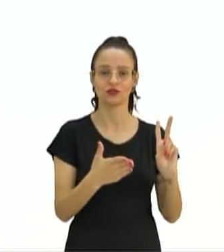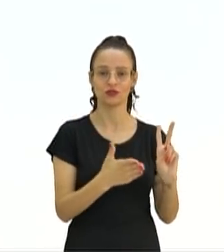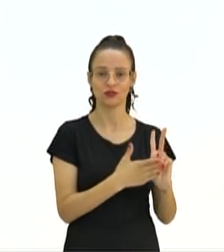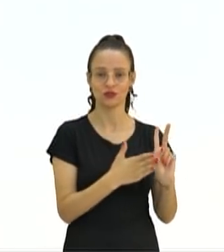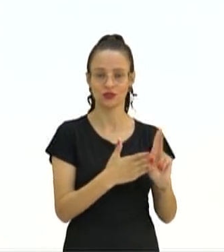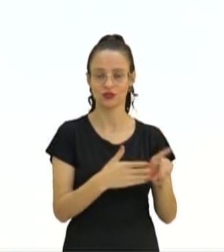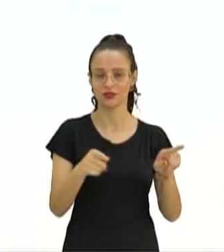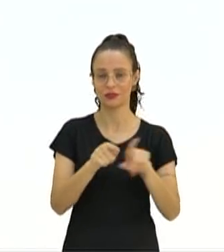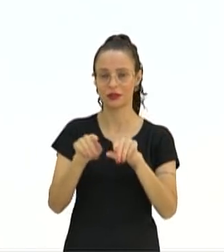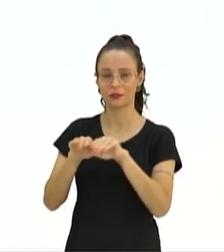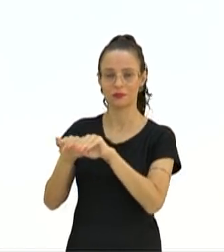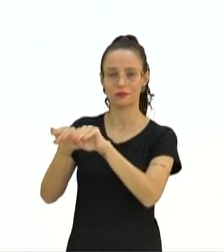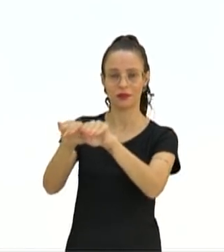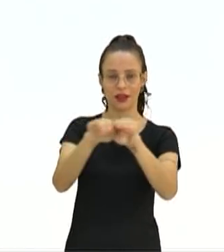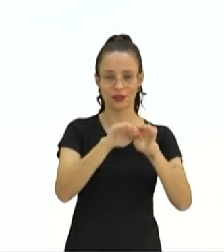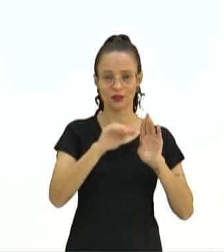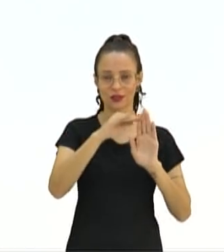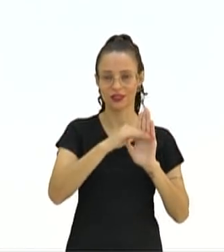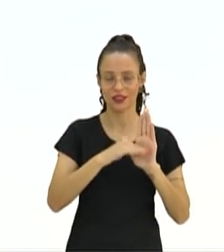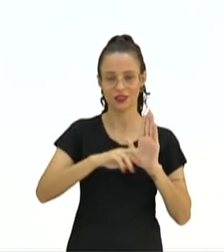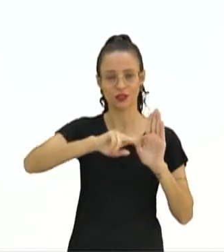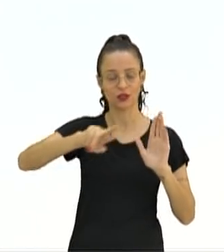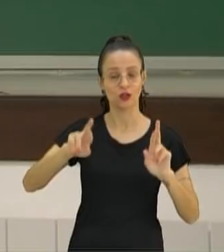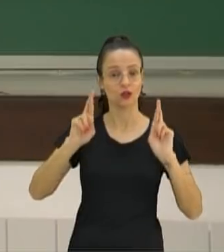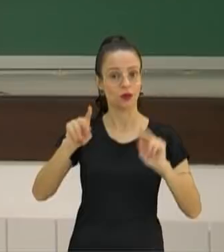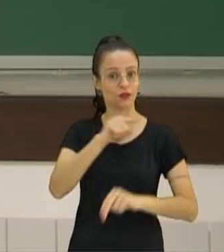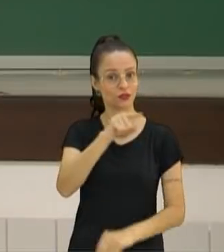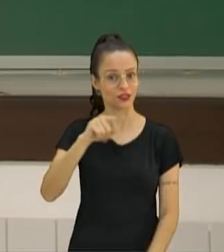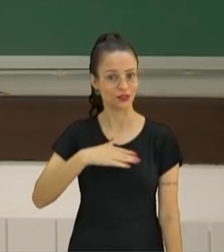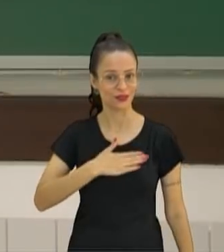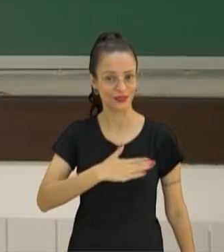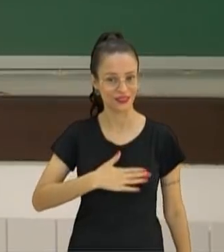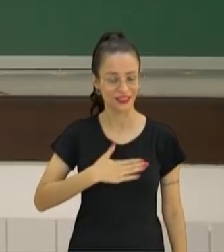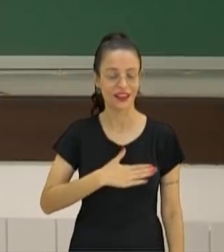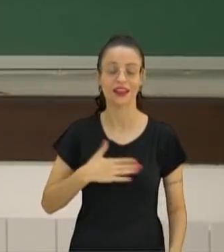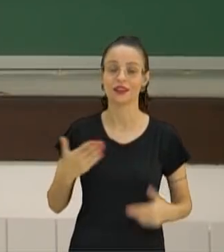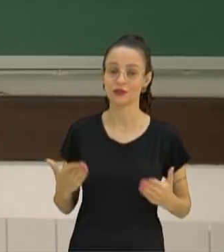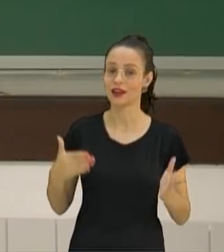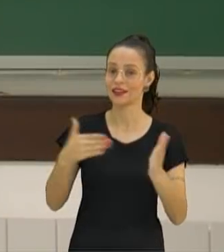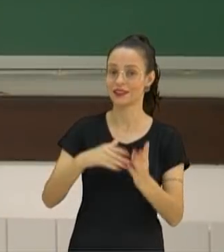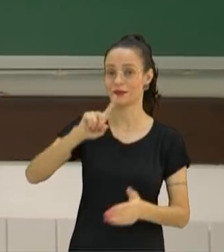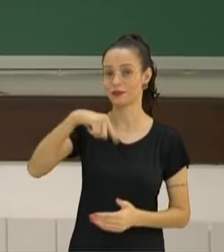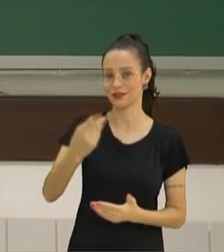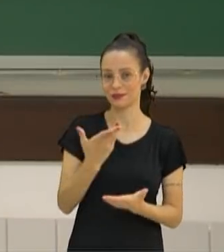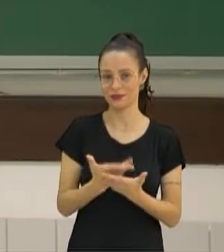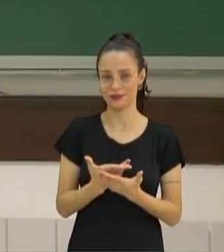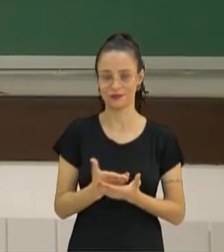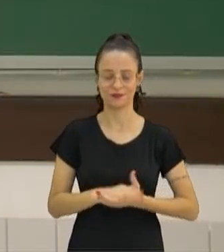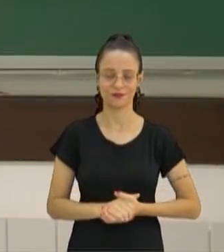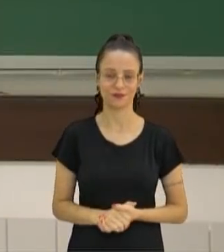das padronagens. Espero que vocês tenham gostado, então, e até a próxima!